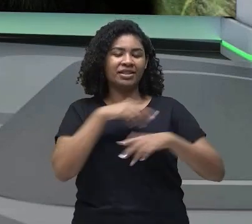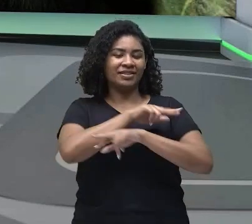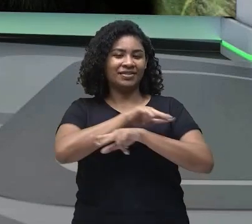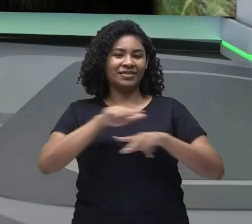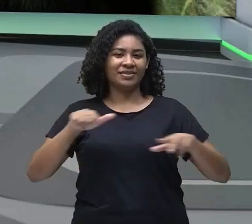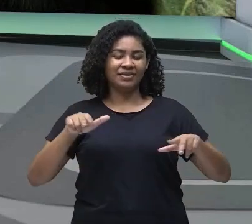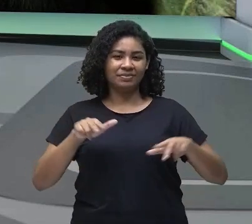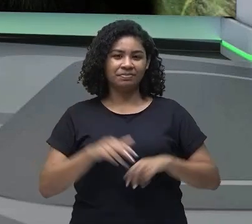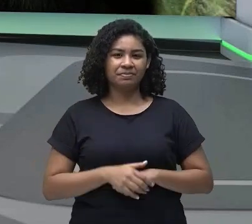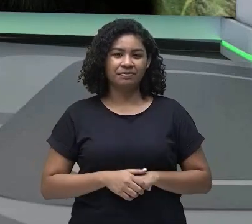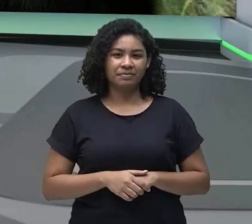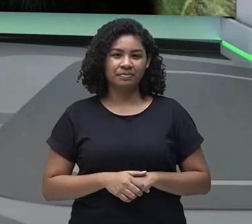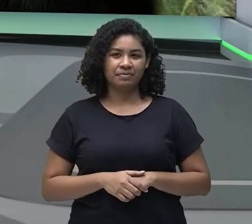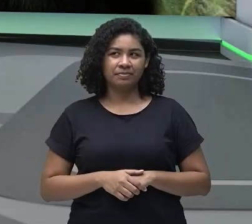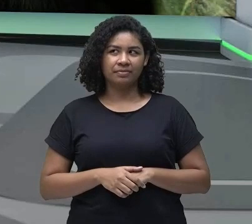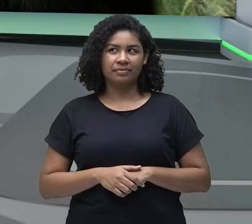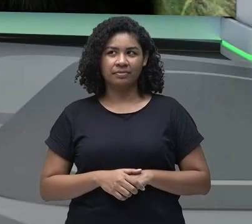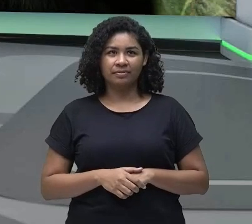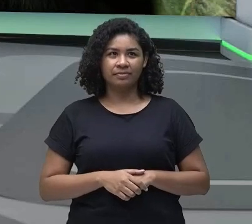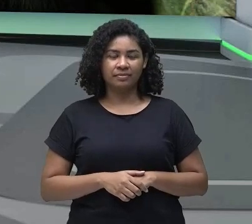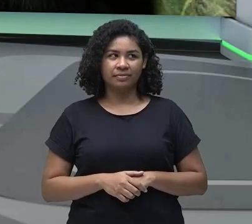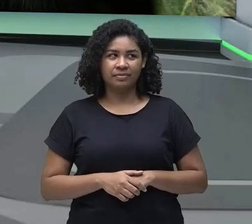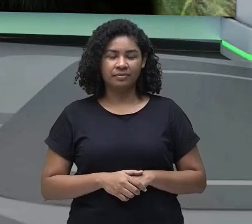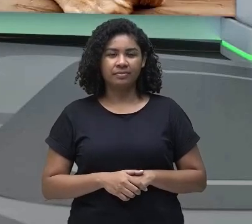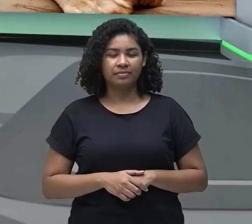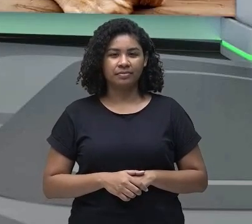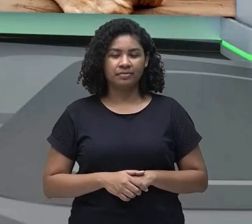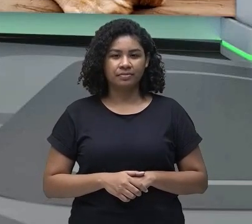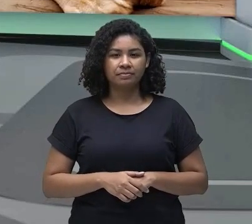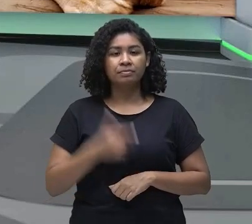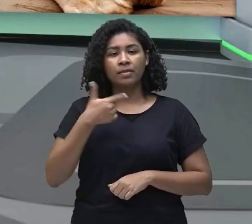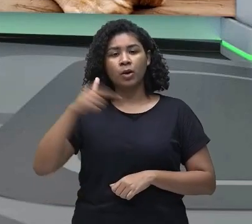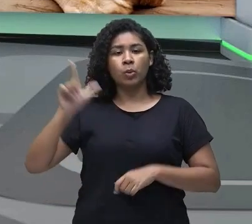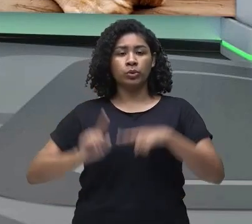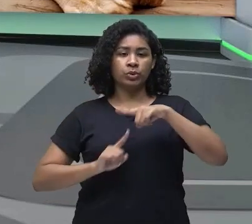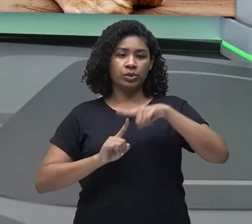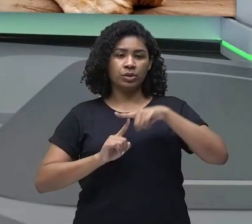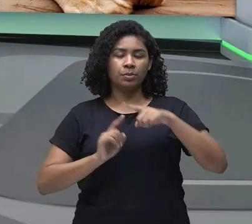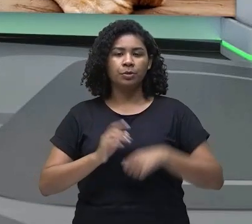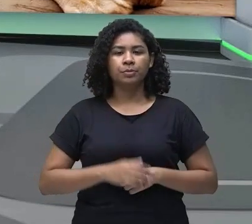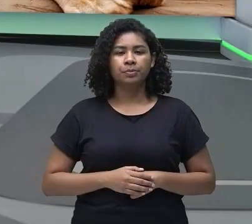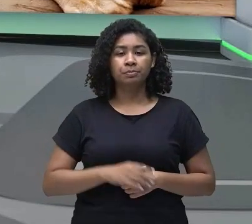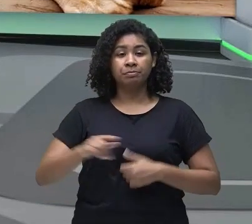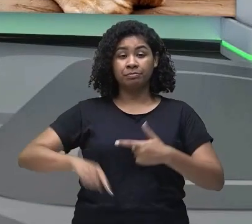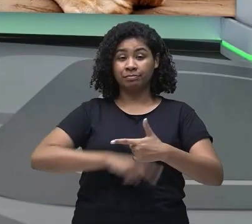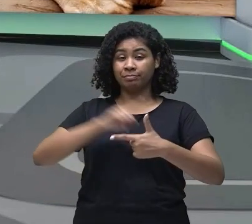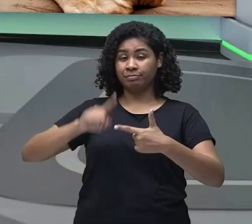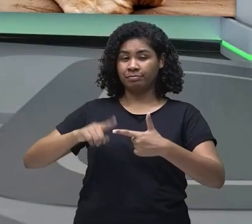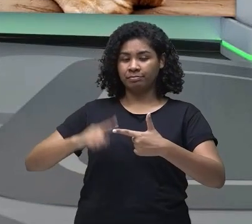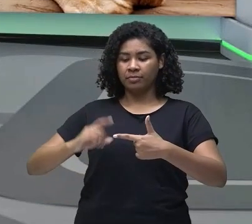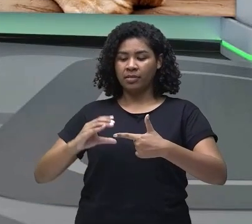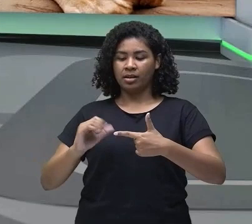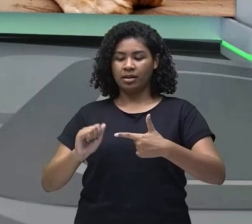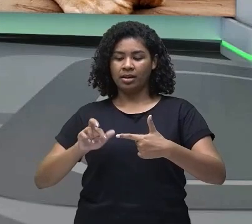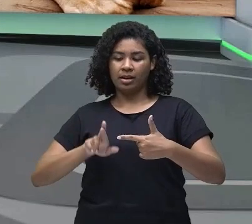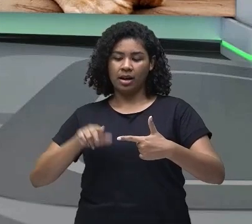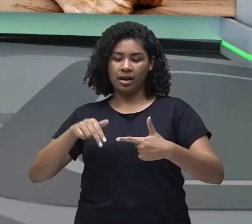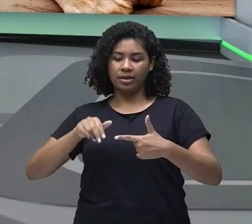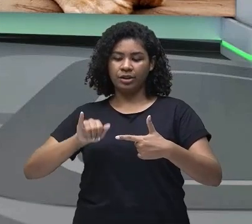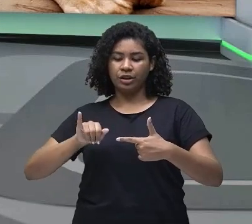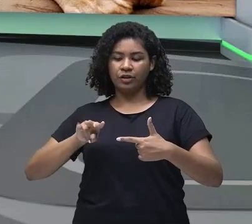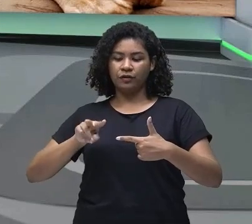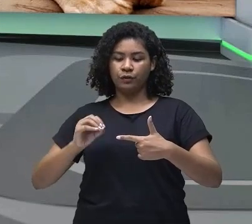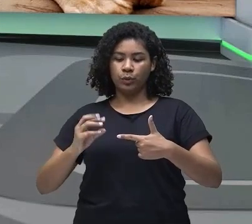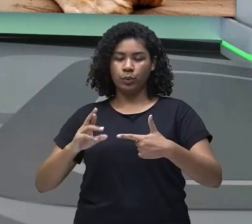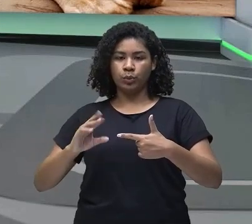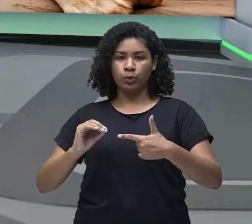vegetação. Vamos a outra classificação. Os carnívoros, e a gente trouxe um